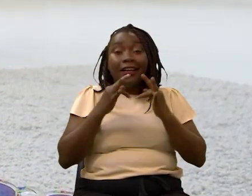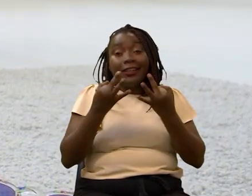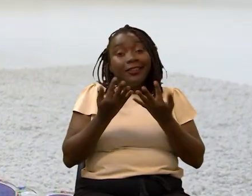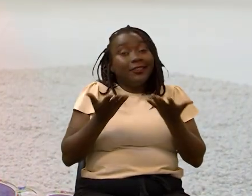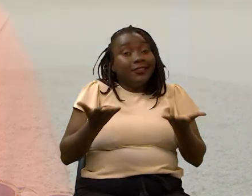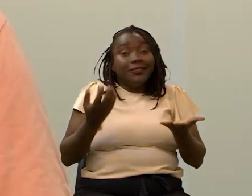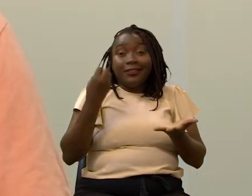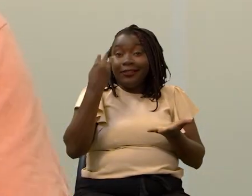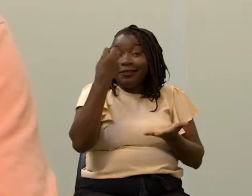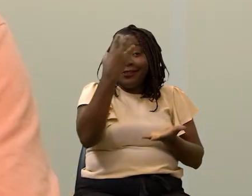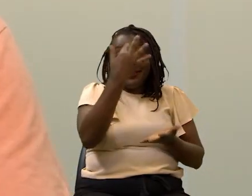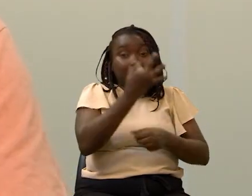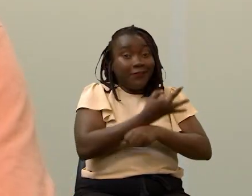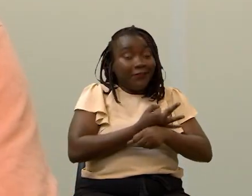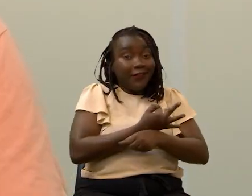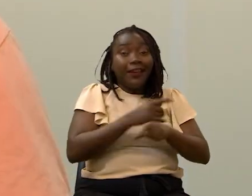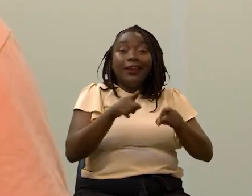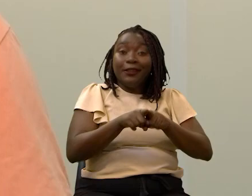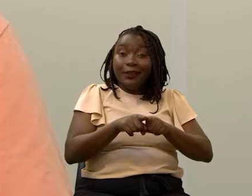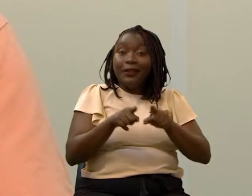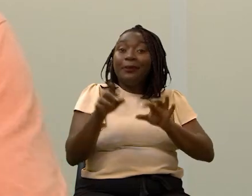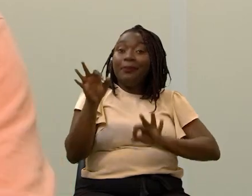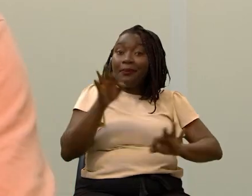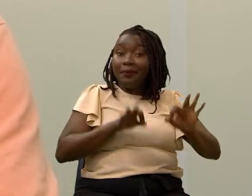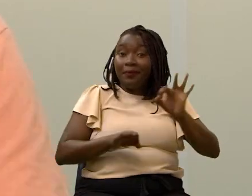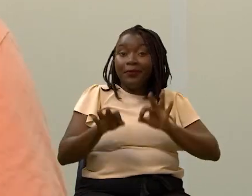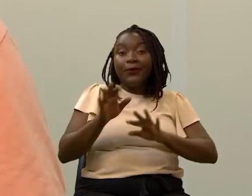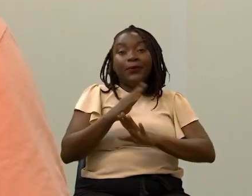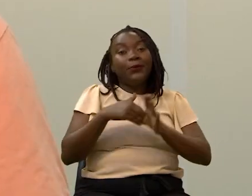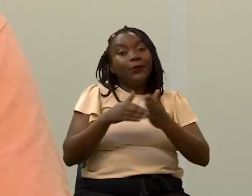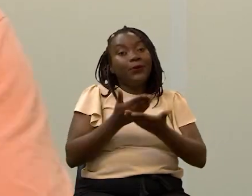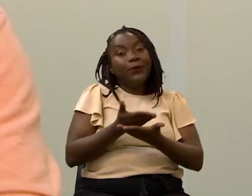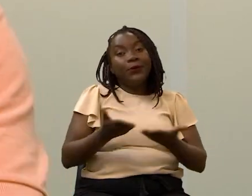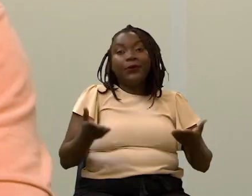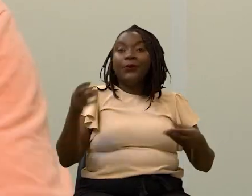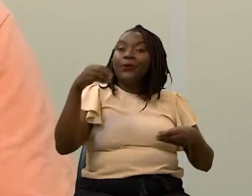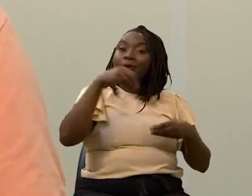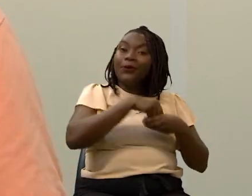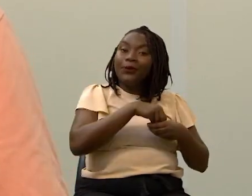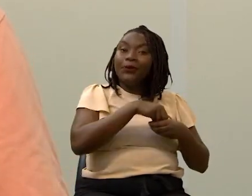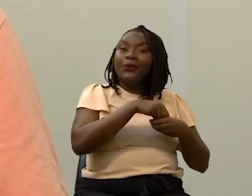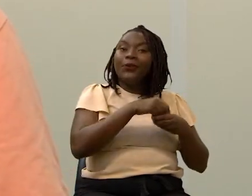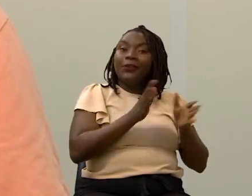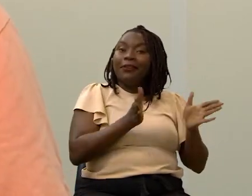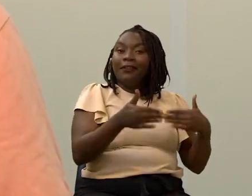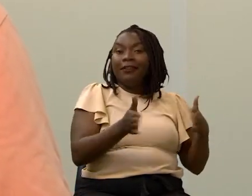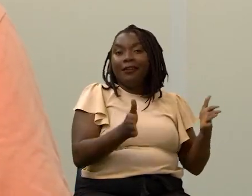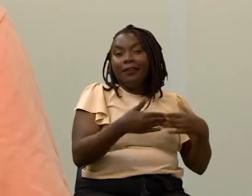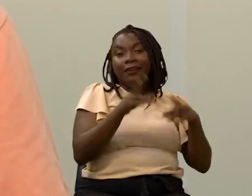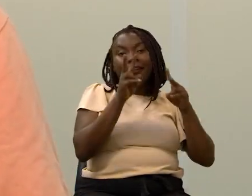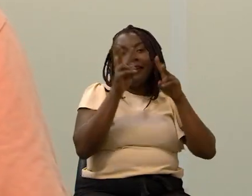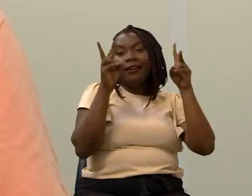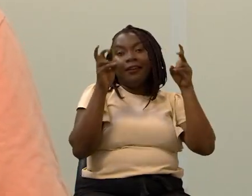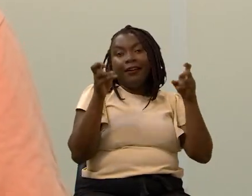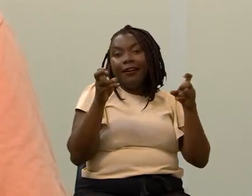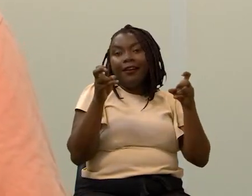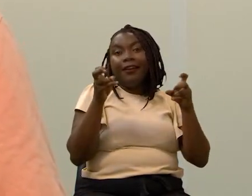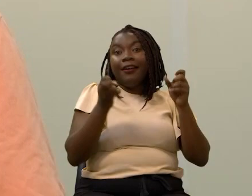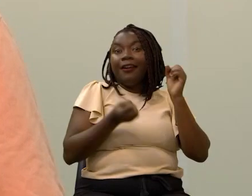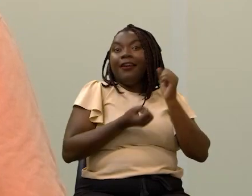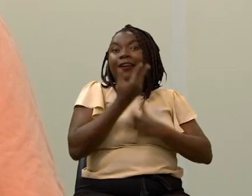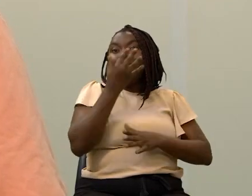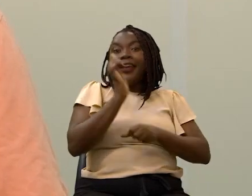família. Então, viagem, férias também é planejamento. Então, tudo isso está dentro desse pacote em termos